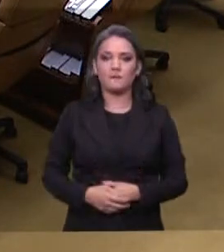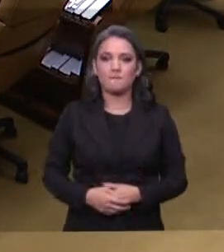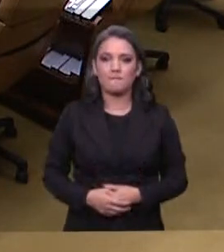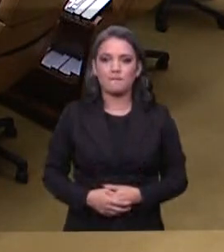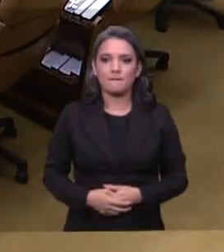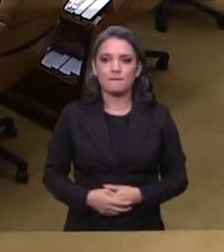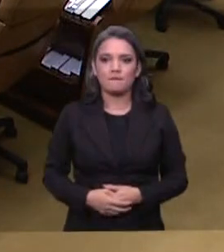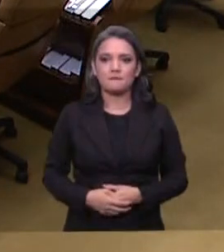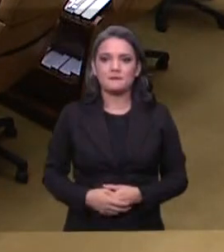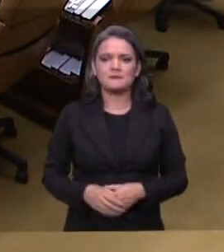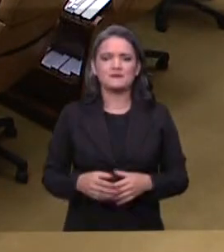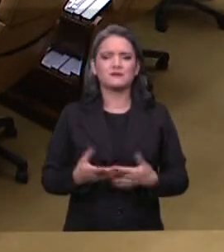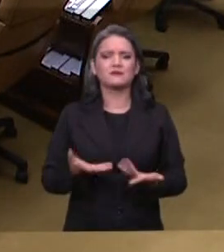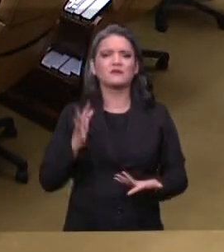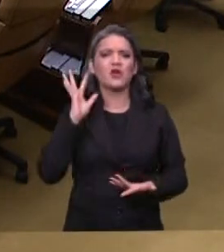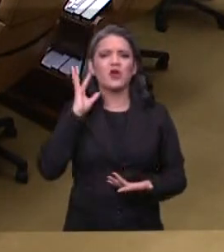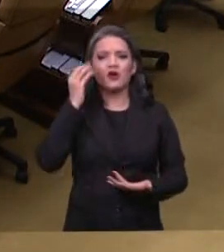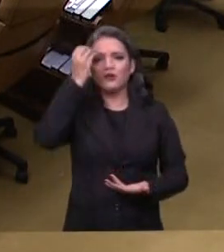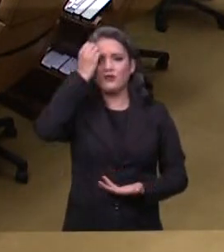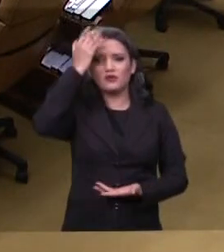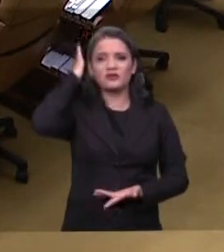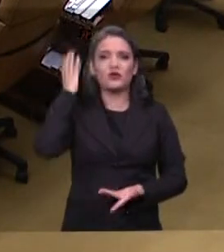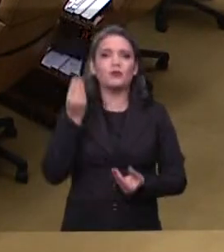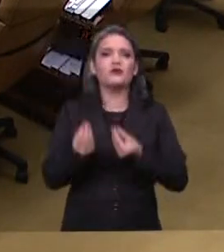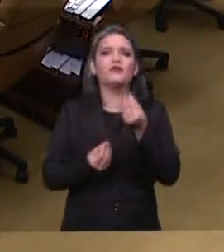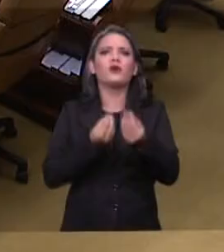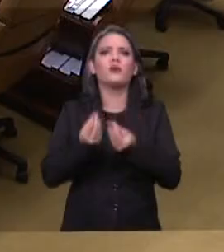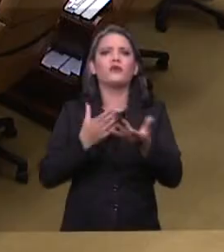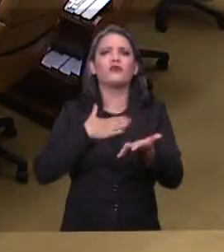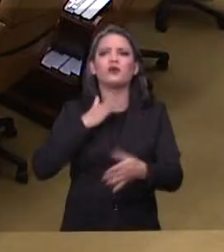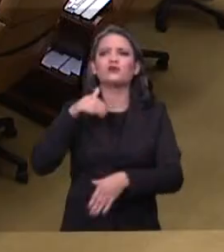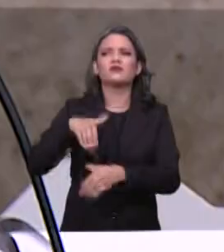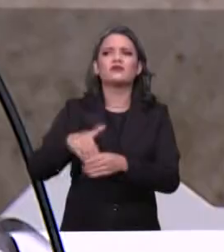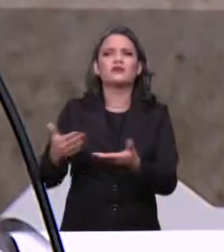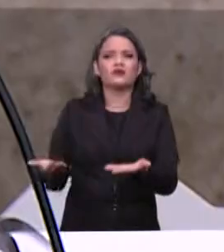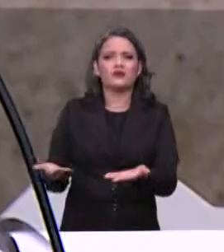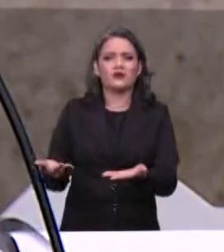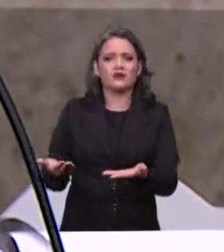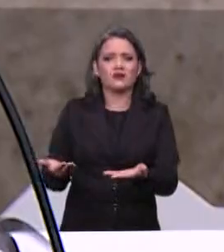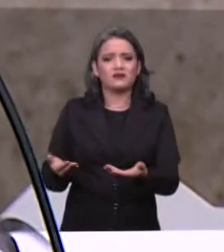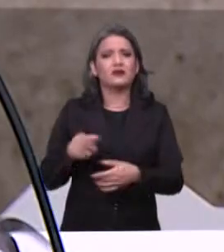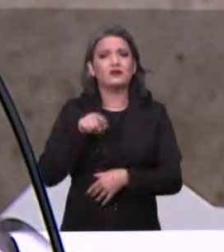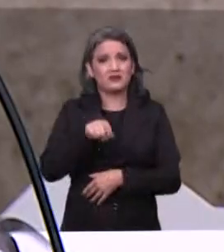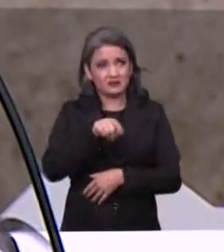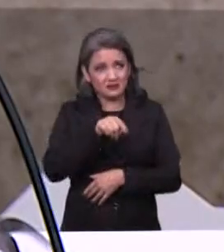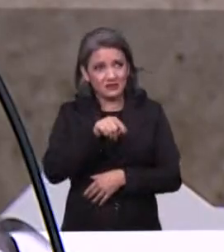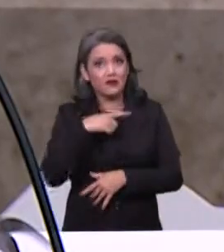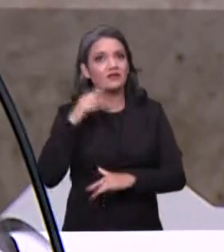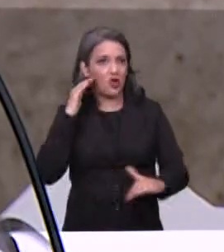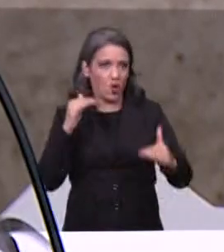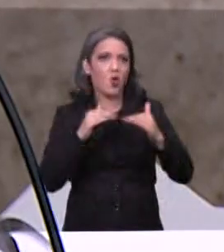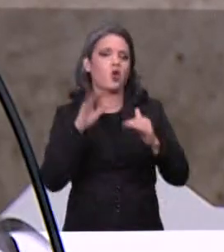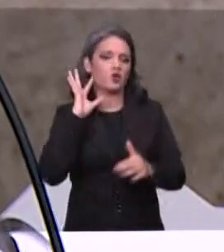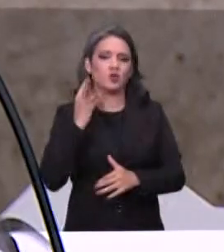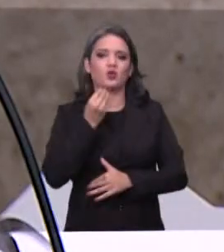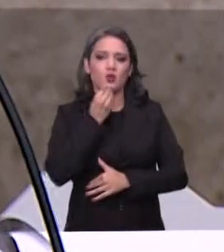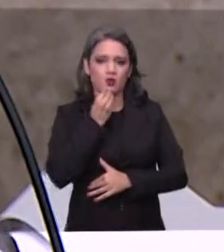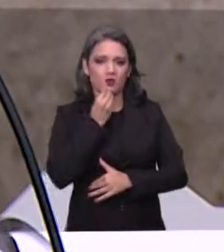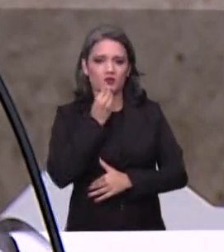ficou o meu voto nesse particular? Vossa Excelência estava acompanhando sendo acompanhado pelo ministro Dias